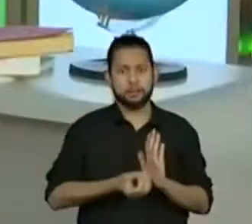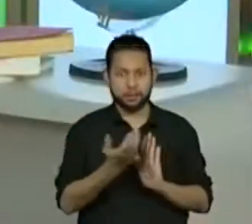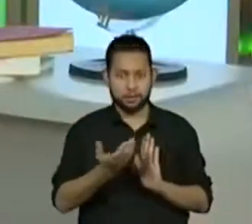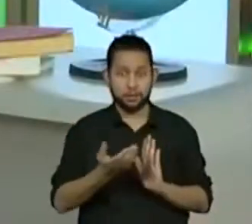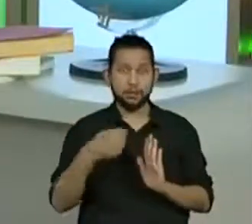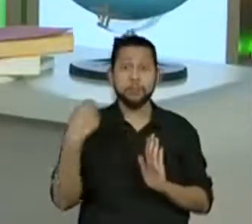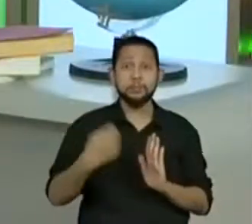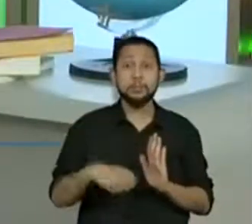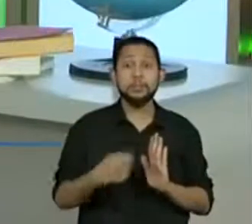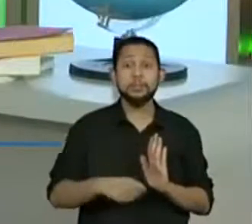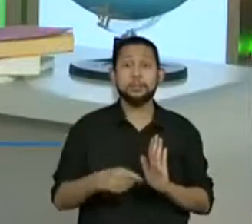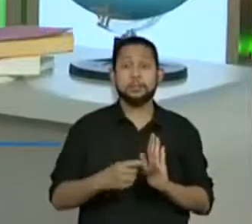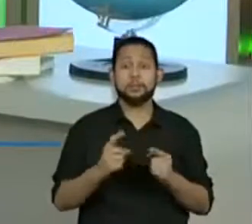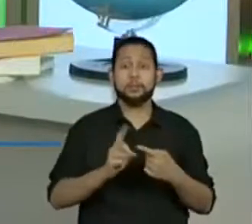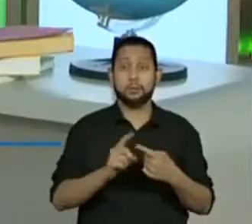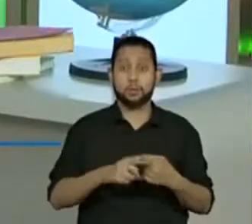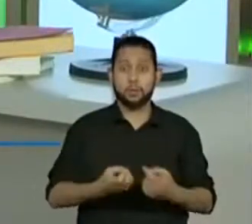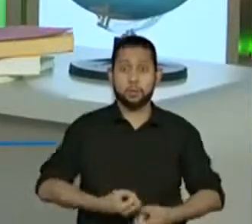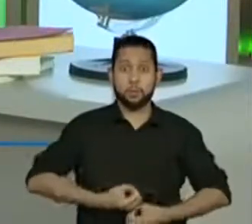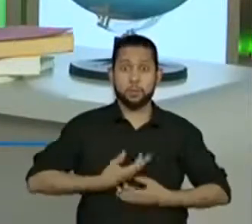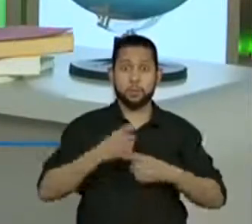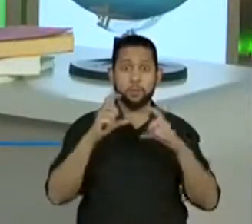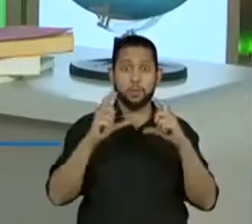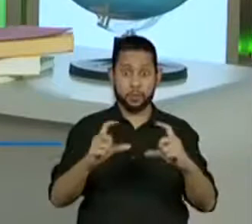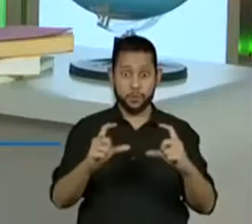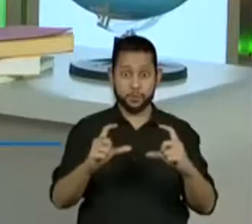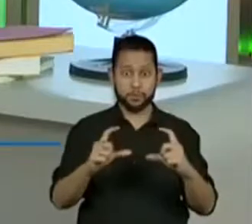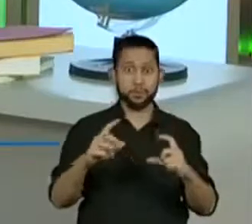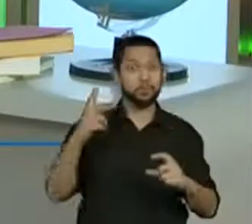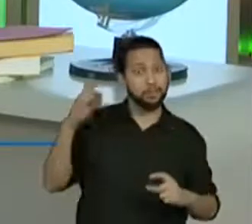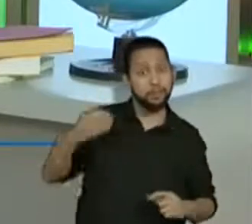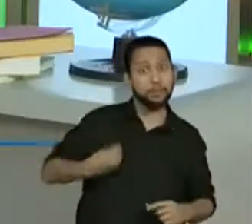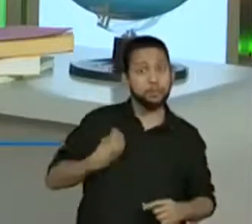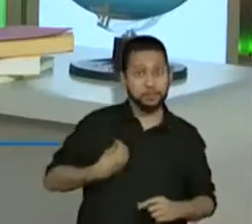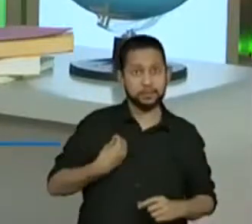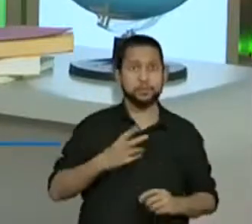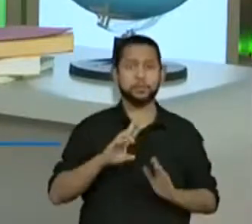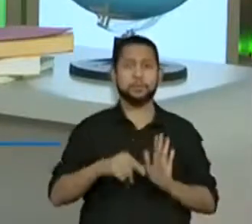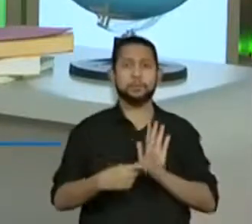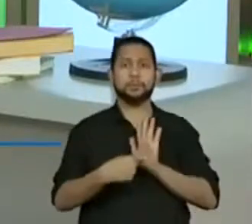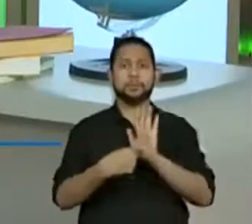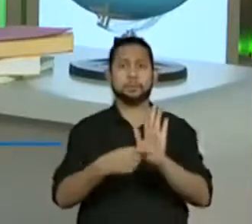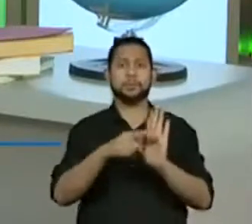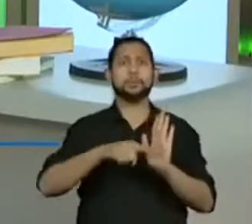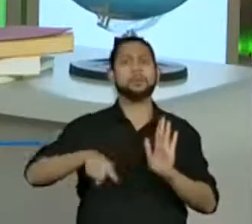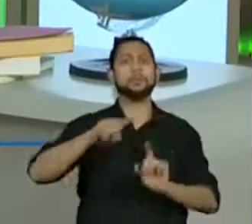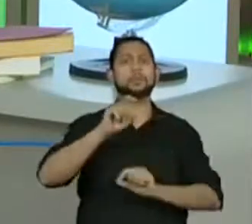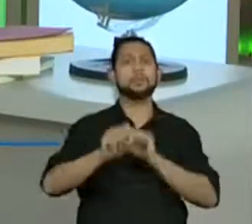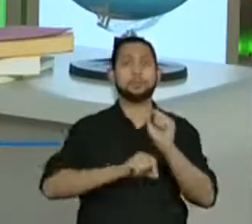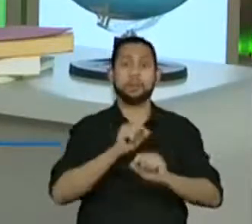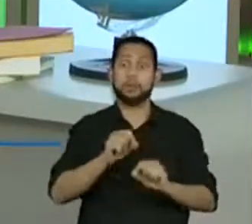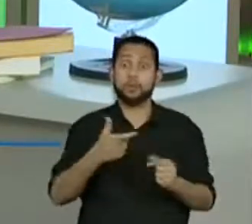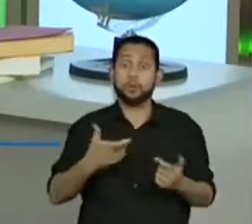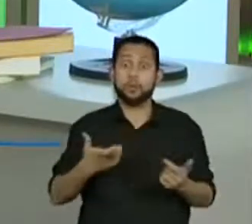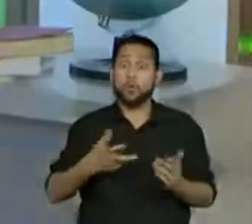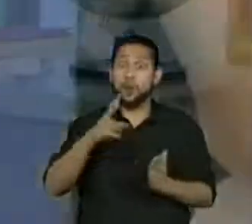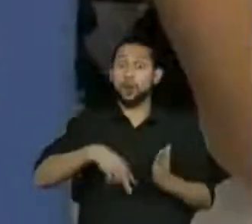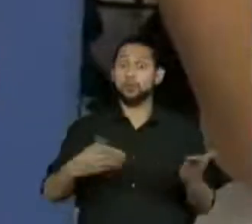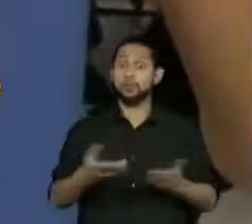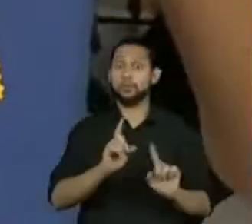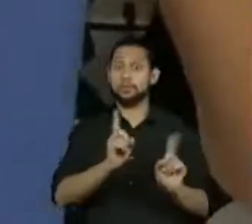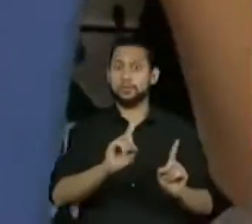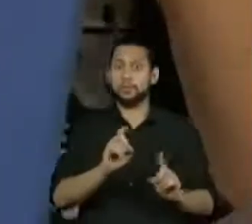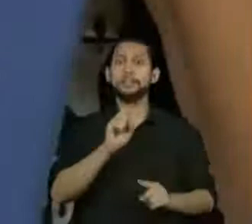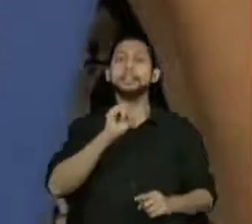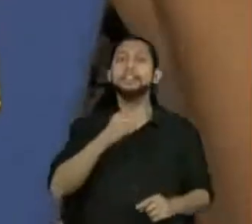do poema e da biografia do autor então apresentando para vocês quem quiser gente eu não vou ler hoje